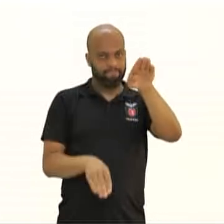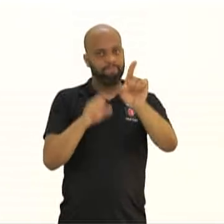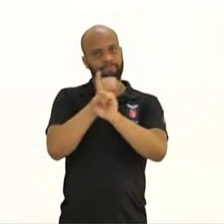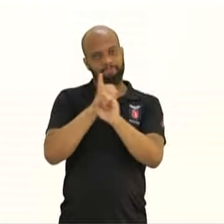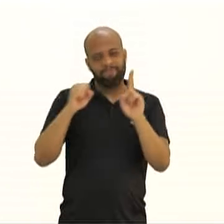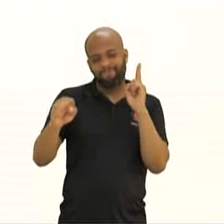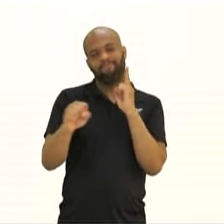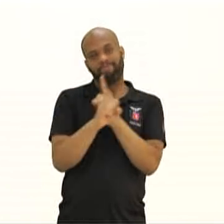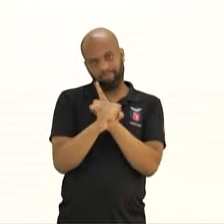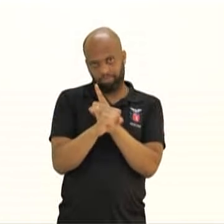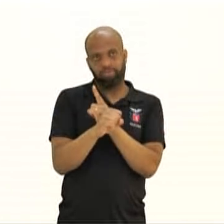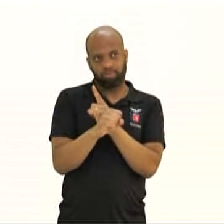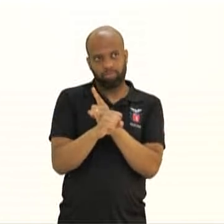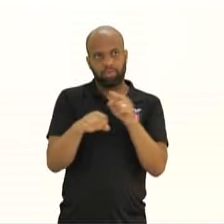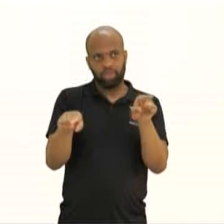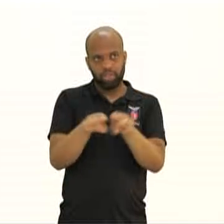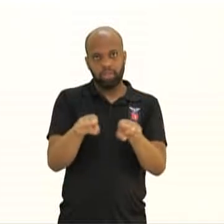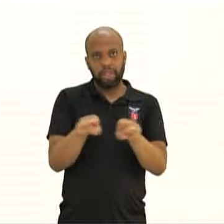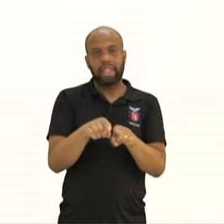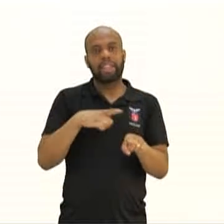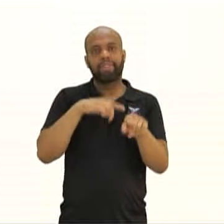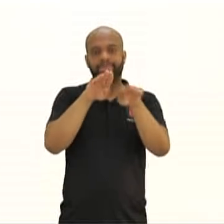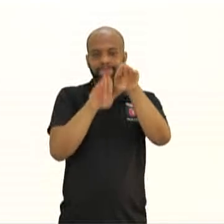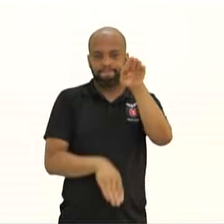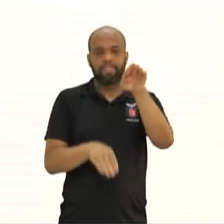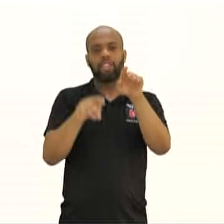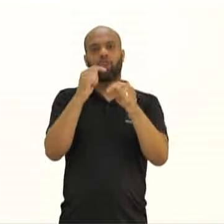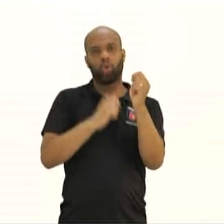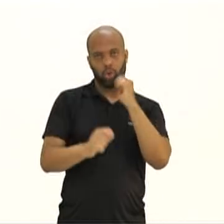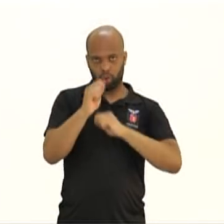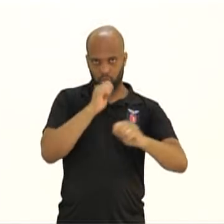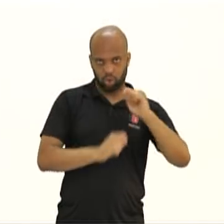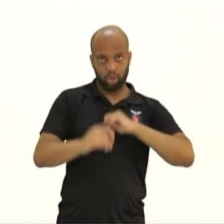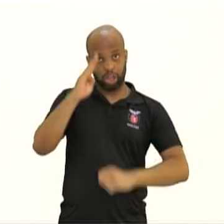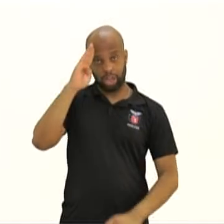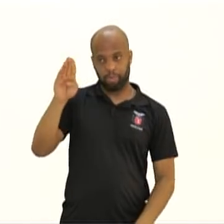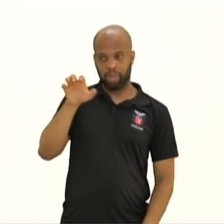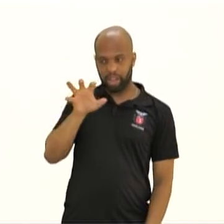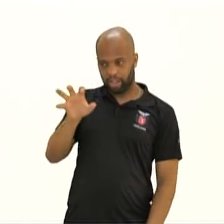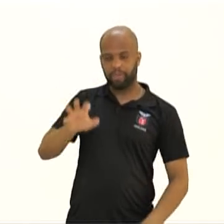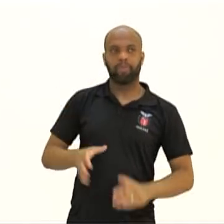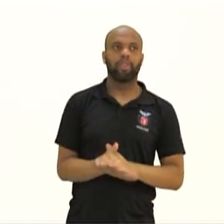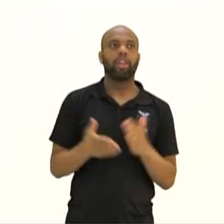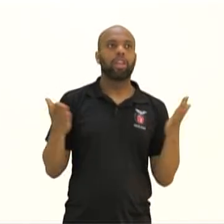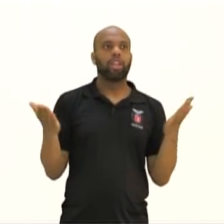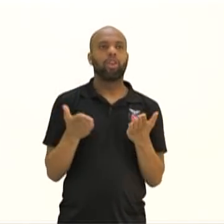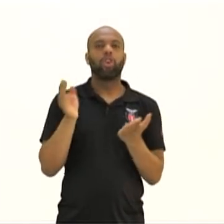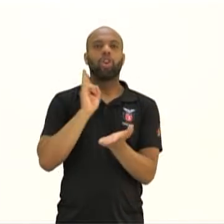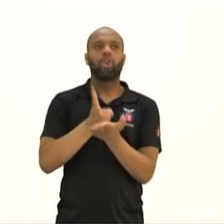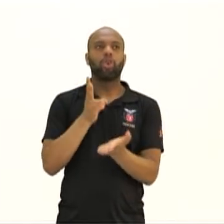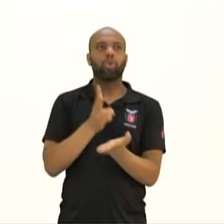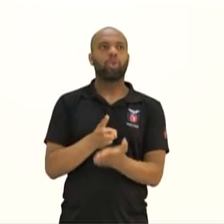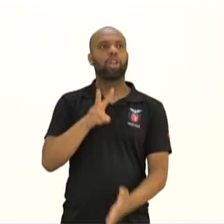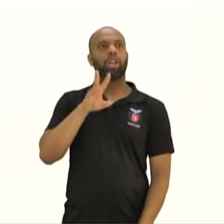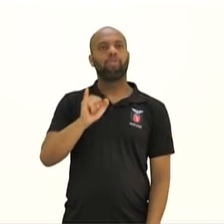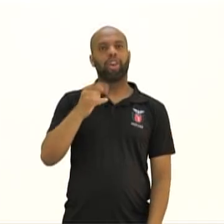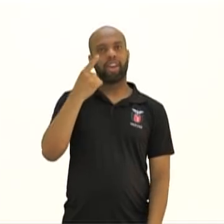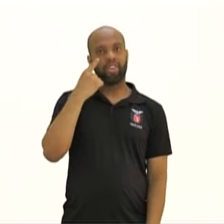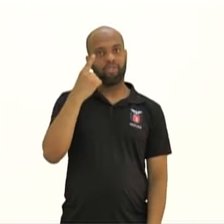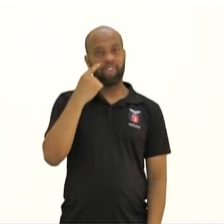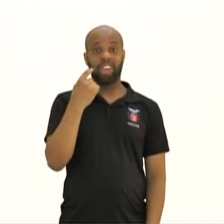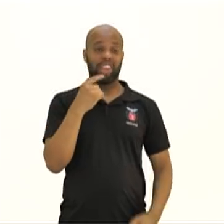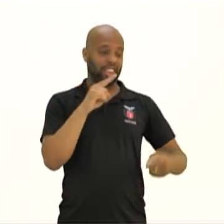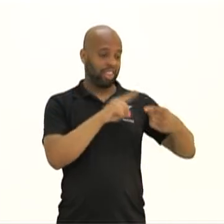desigualdade social e econômica, principalmente nesta região. Na continuação, nós vamos ver dois